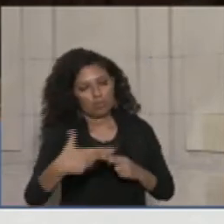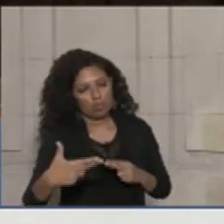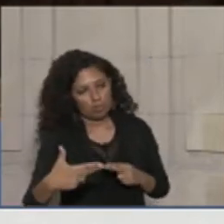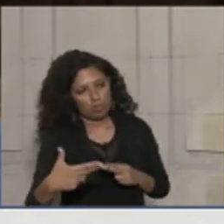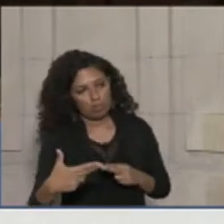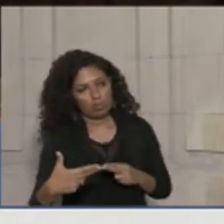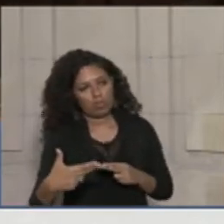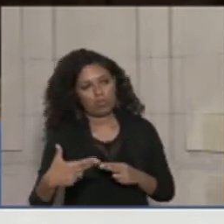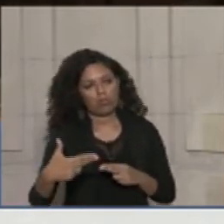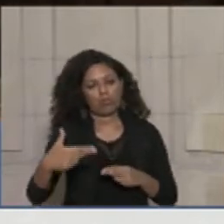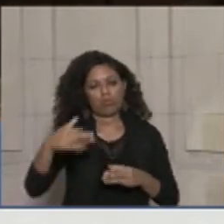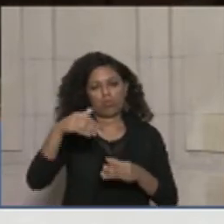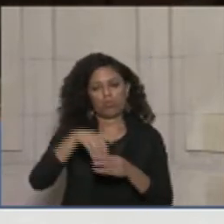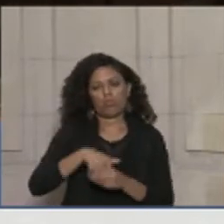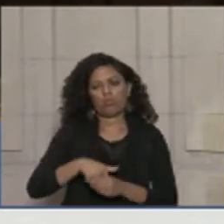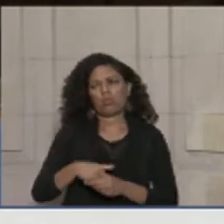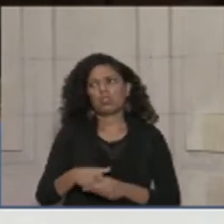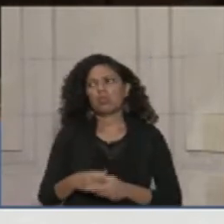votação expressiva,